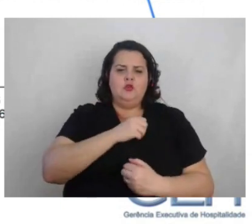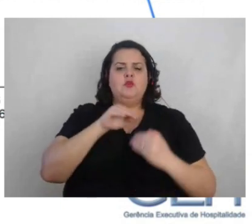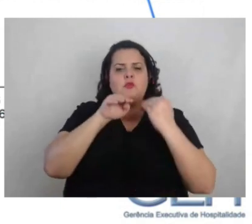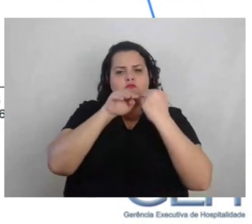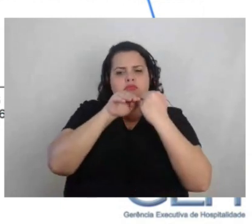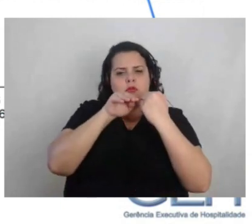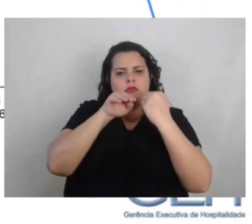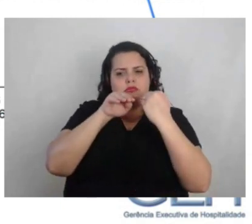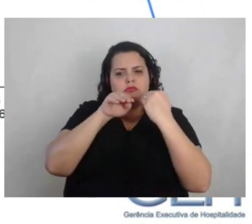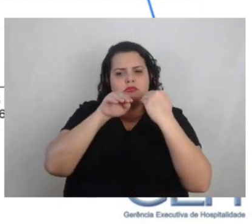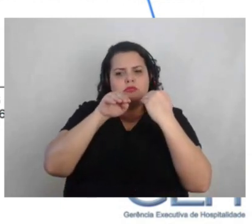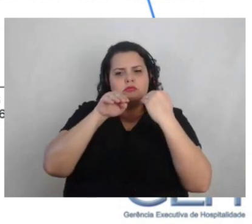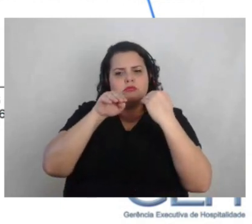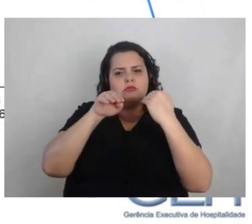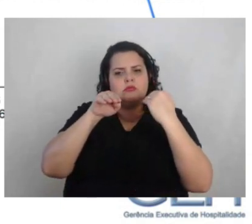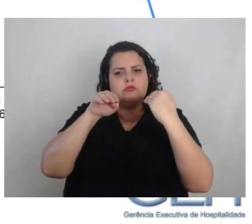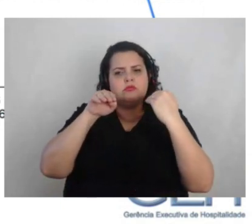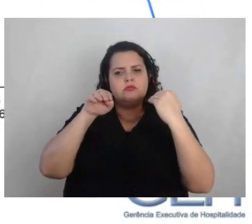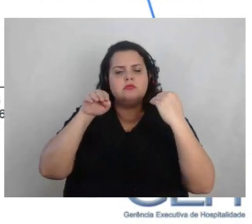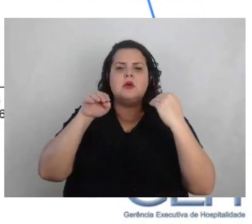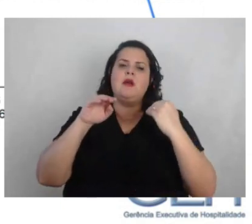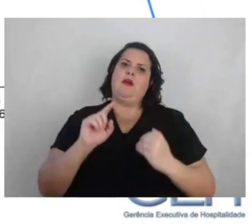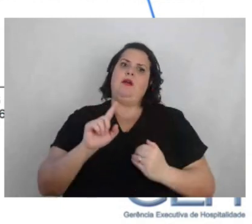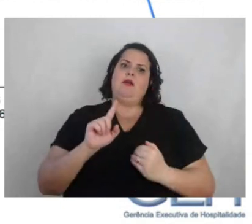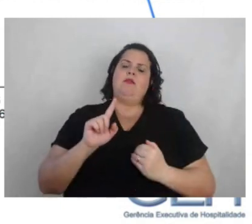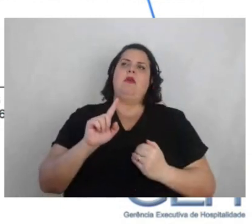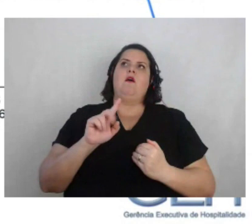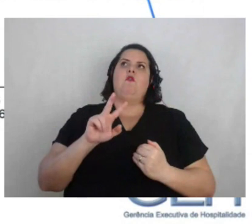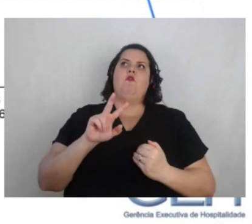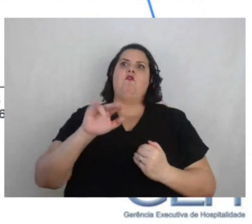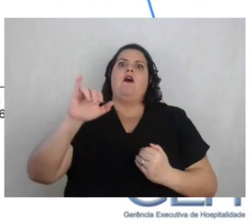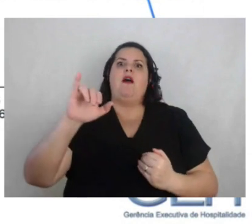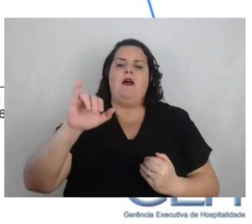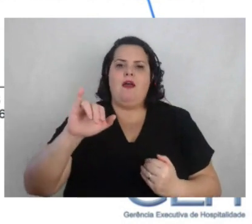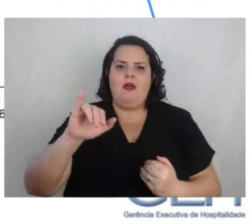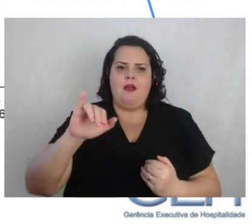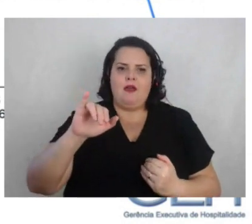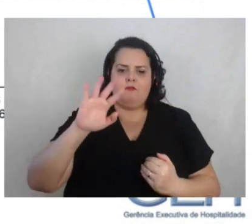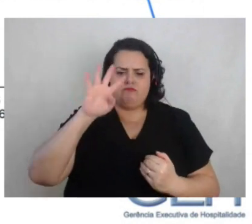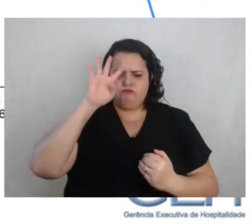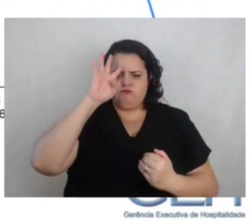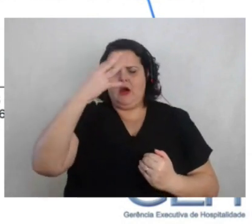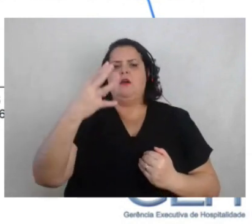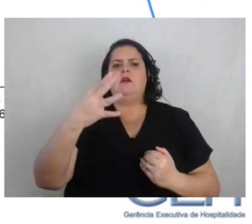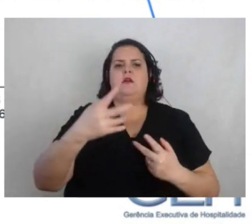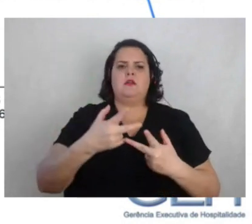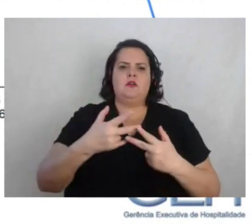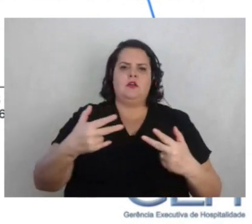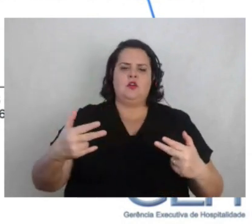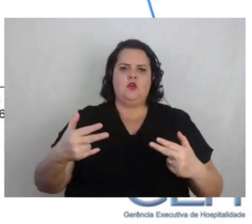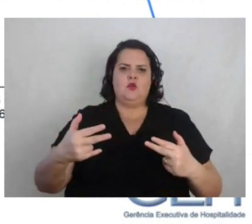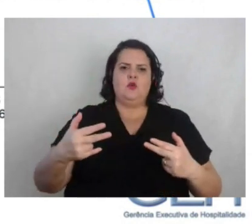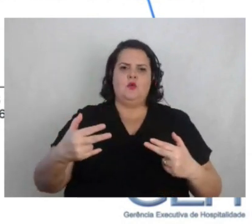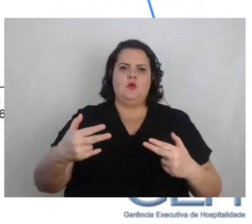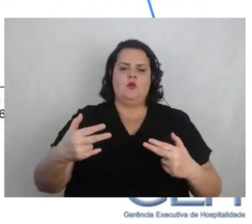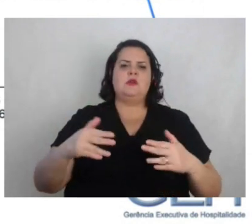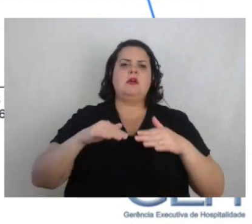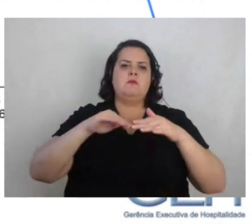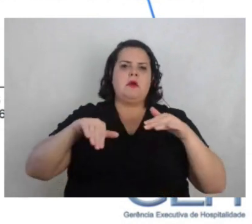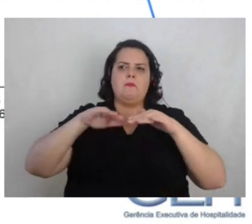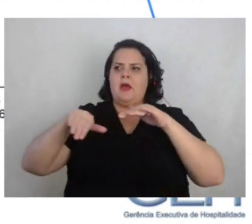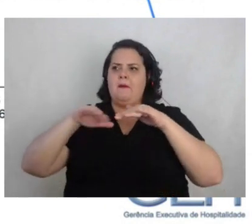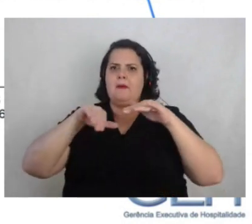toma nenhuma decisão de desmobilização das enfermarias, porque a gente tem que esperar